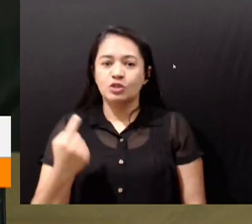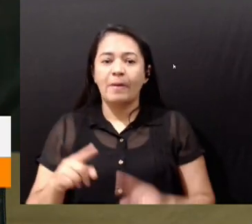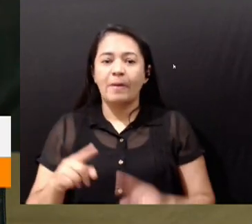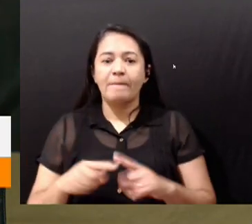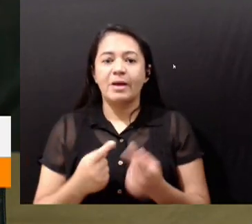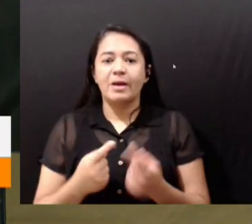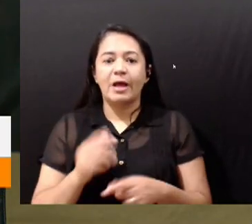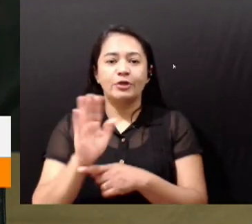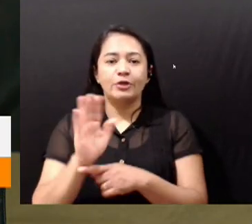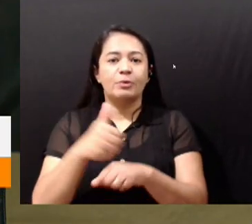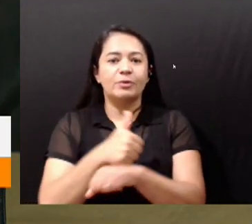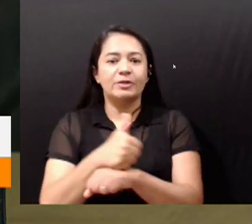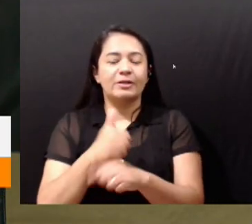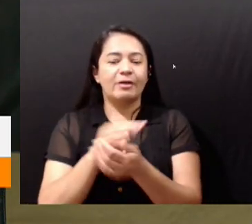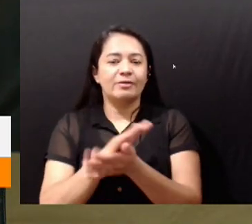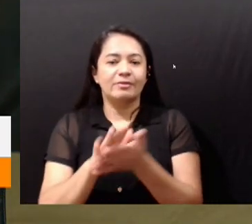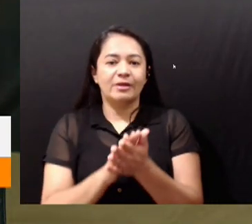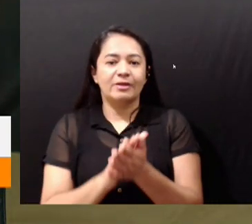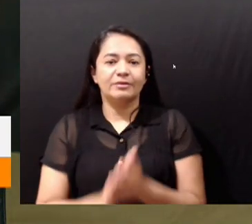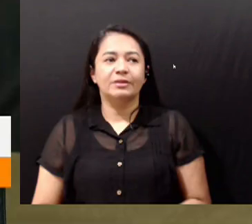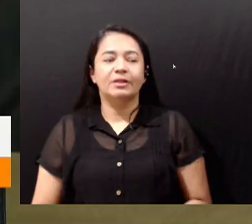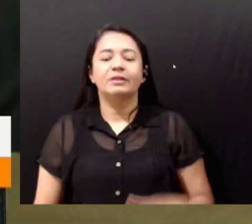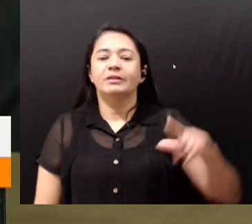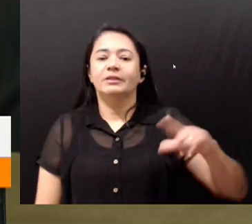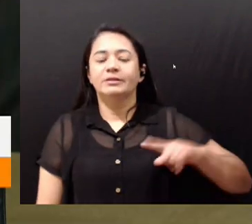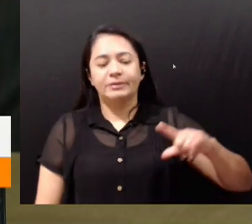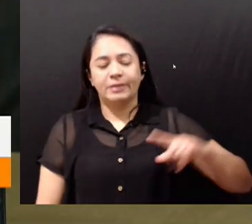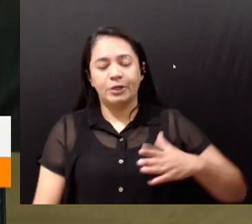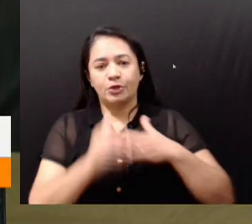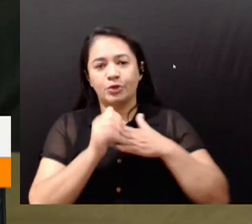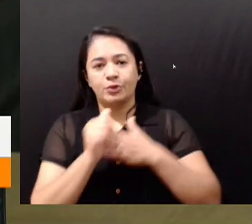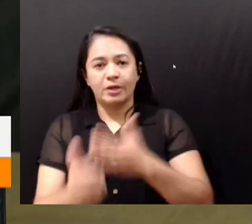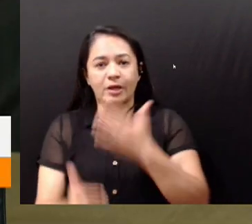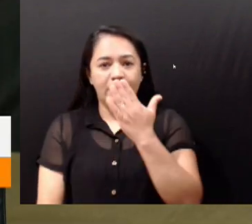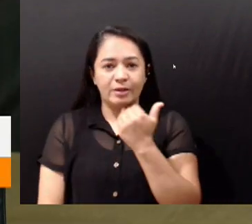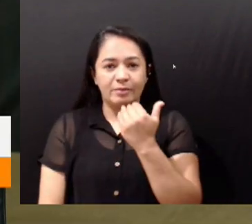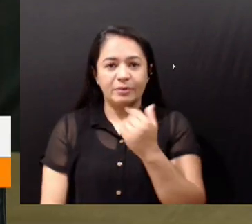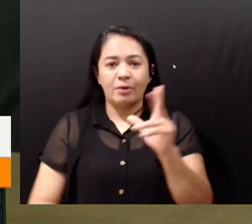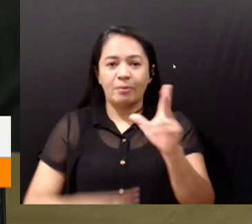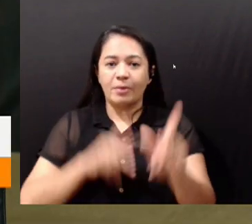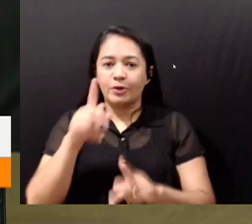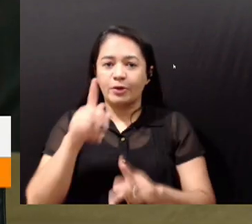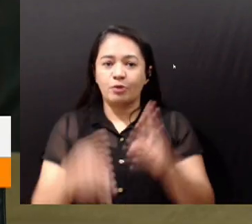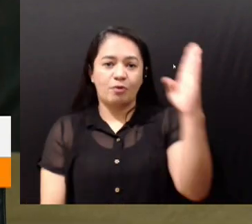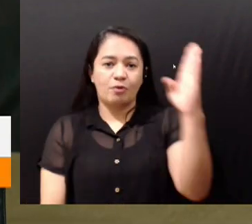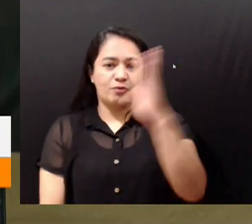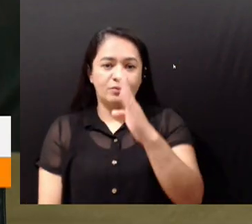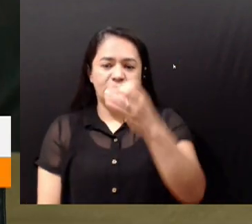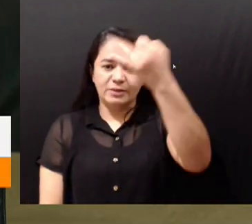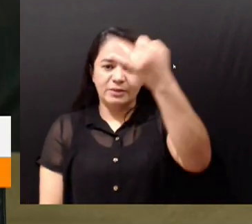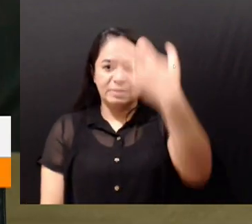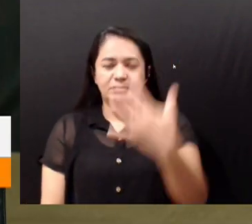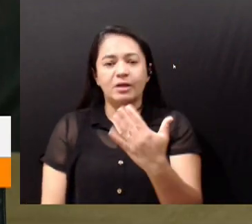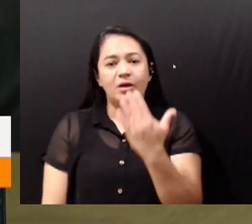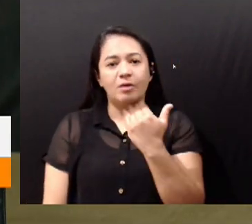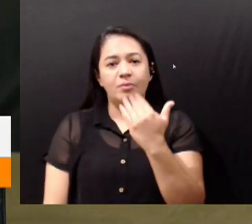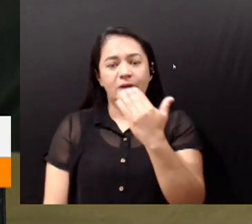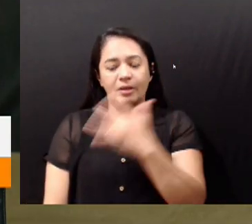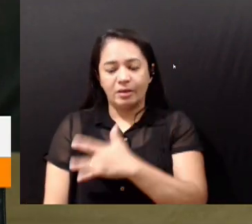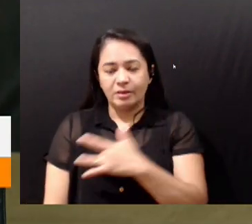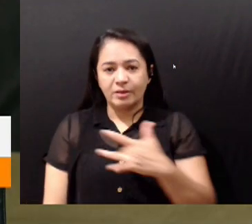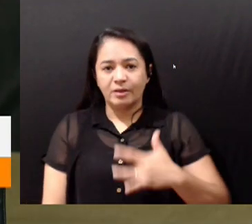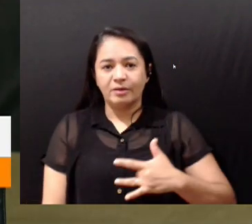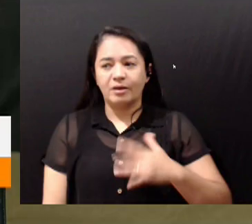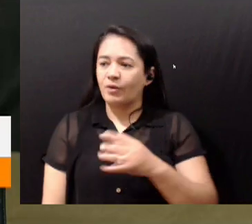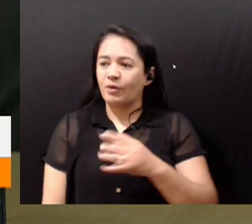né? Tem o Guia Alimentar para a população brasileira, que fala sobre uma alimentação saudável, acho que é esse que a doutora